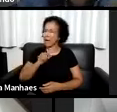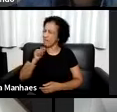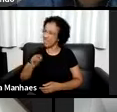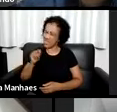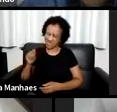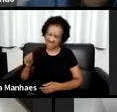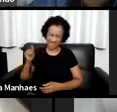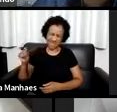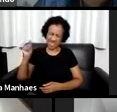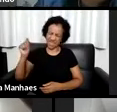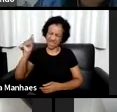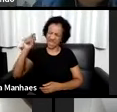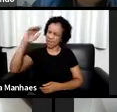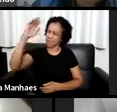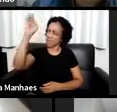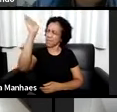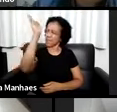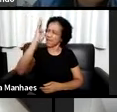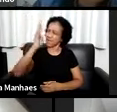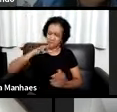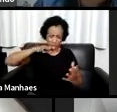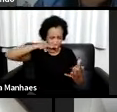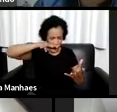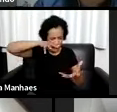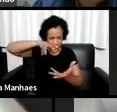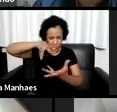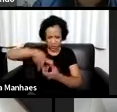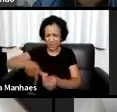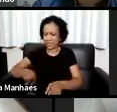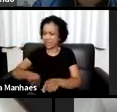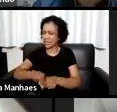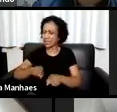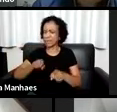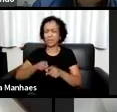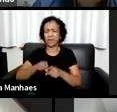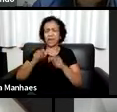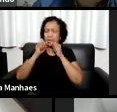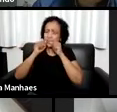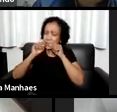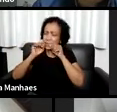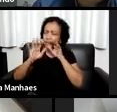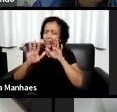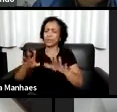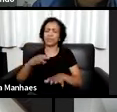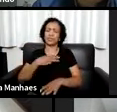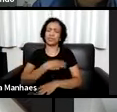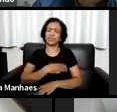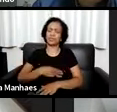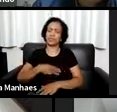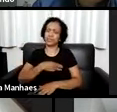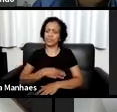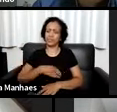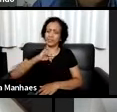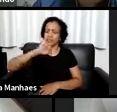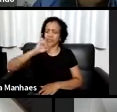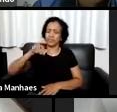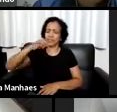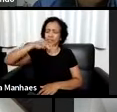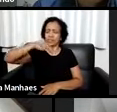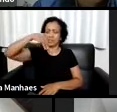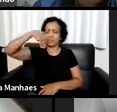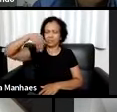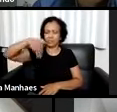desse país e extrapolando as fronteiras do nosso país, ó Deus, onde a Junta de Missões Mundiais e outras